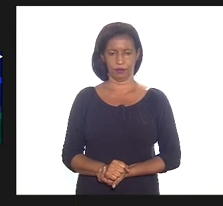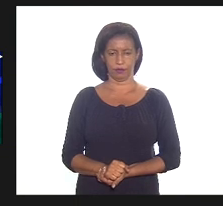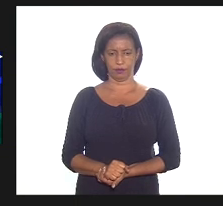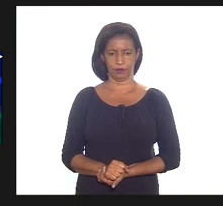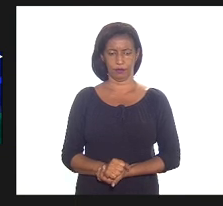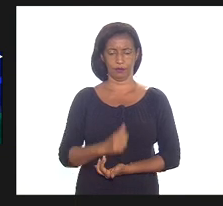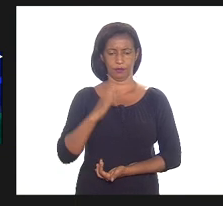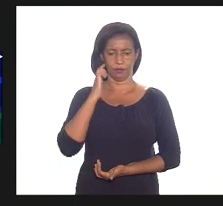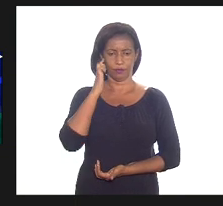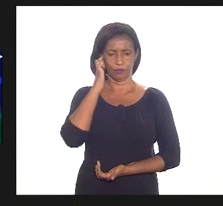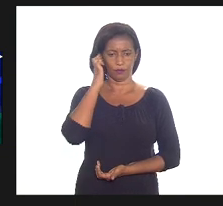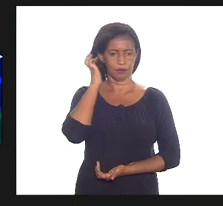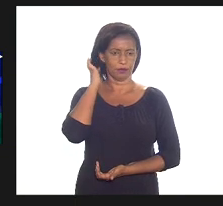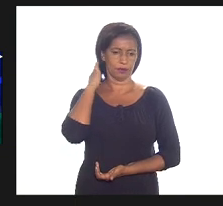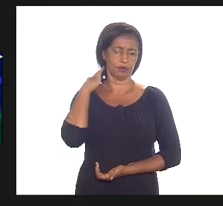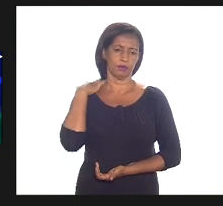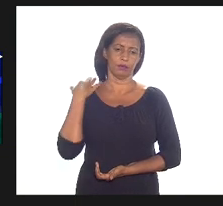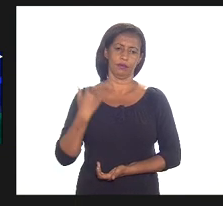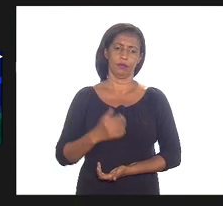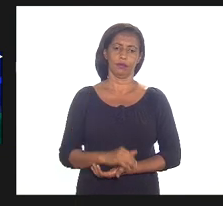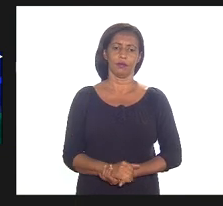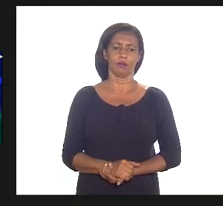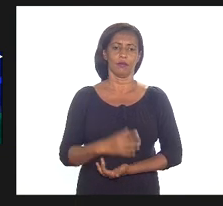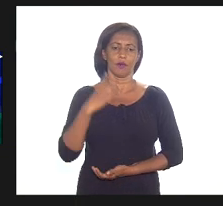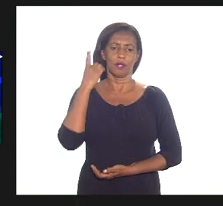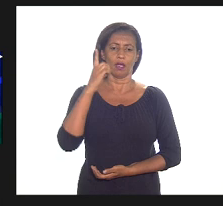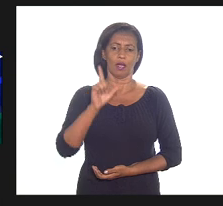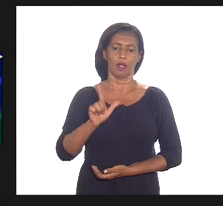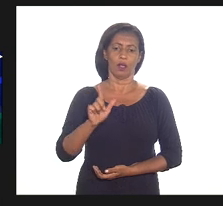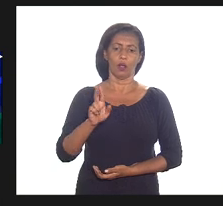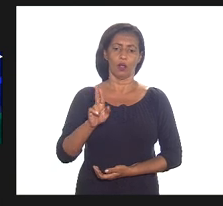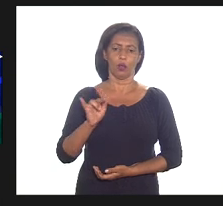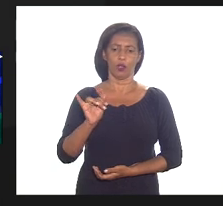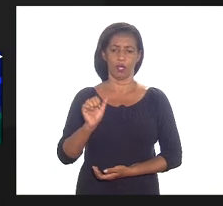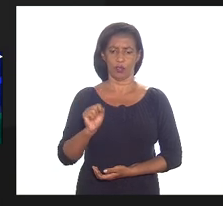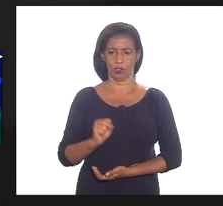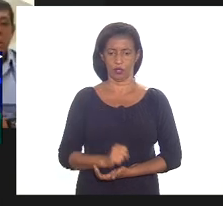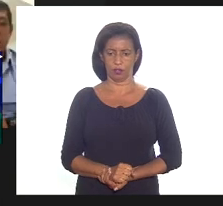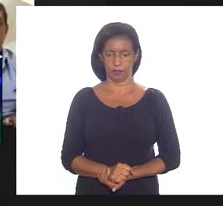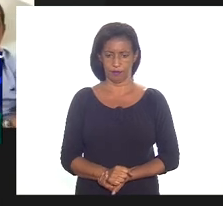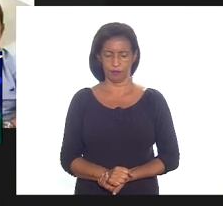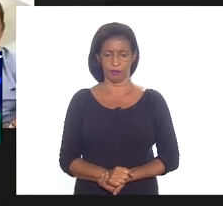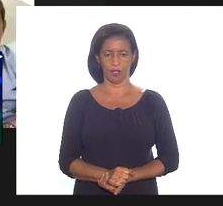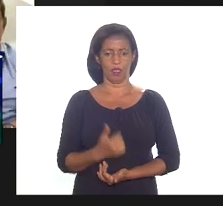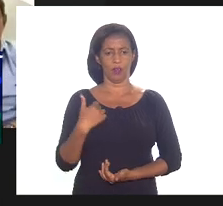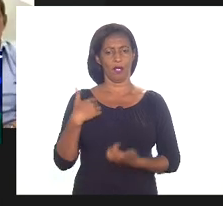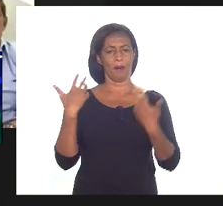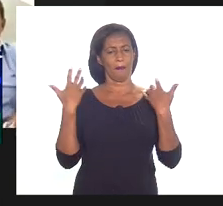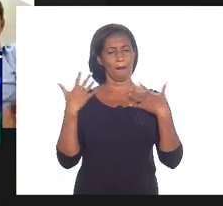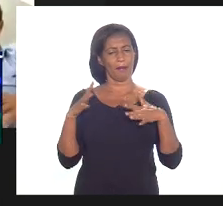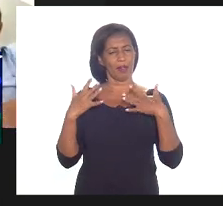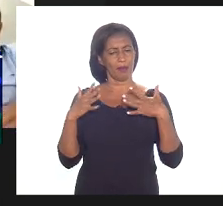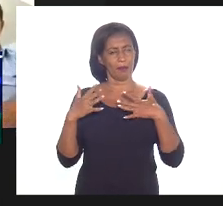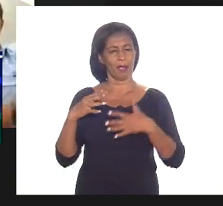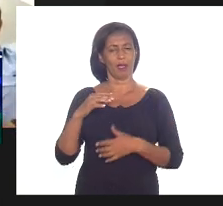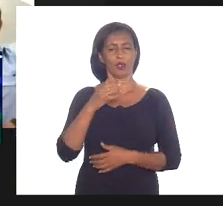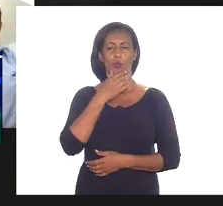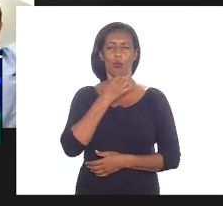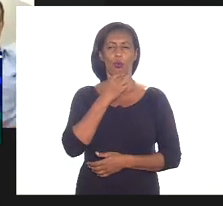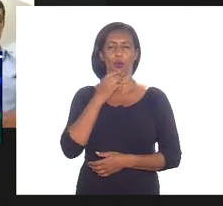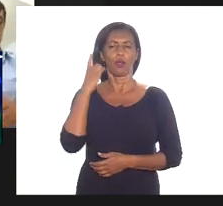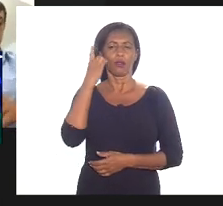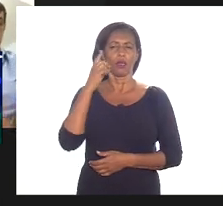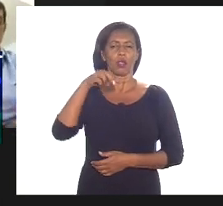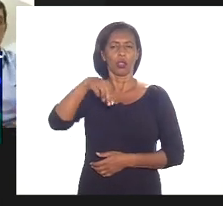se isso voltar queria dar os parabéns ao Nelson Carvalho que é sério competente